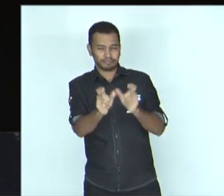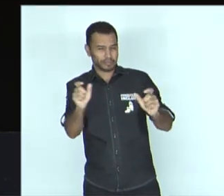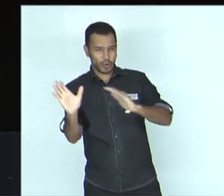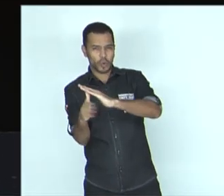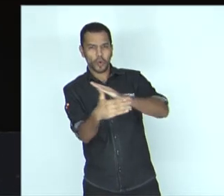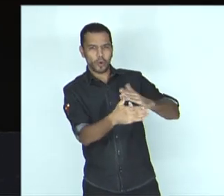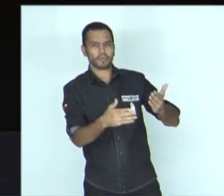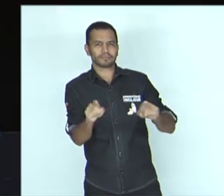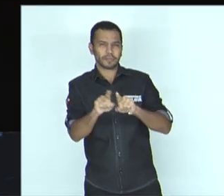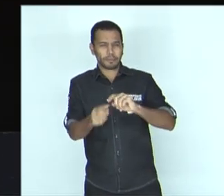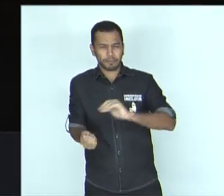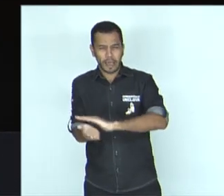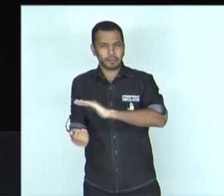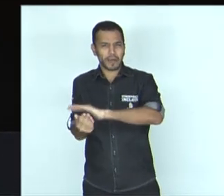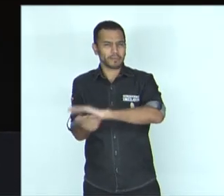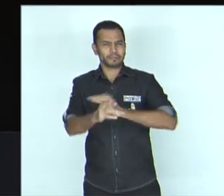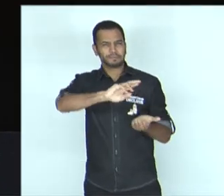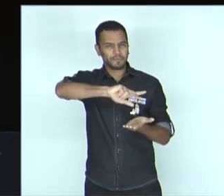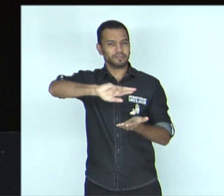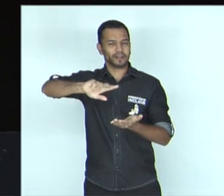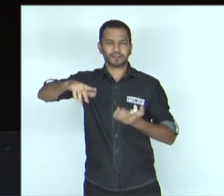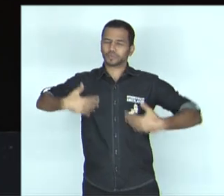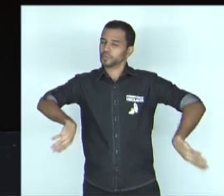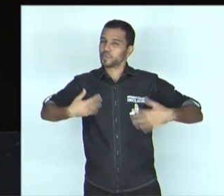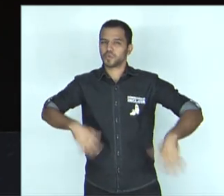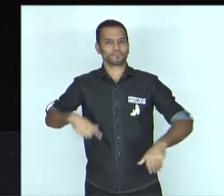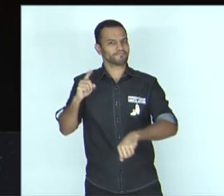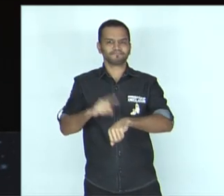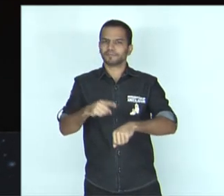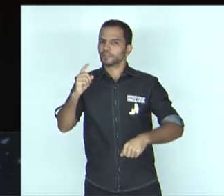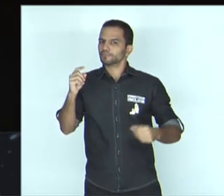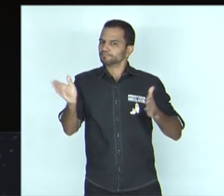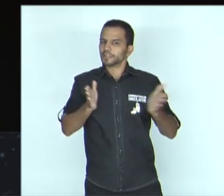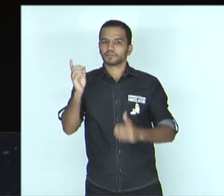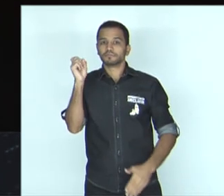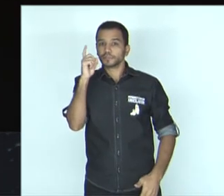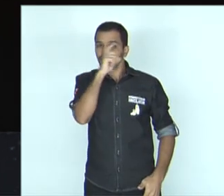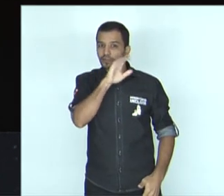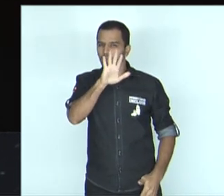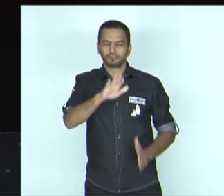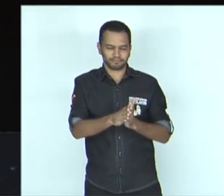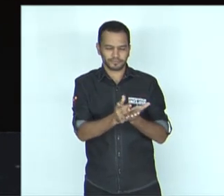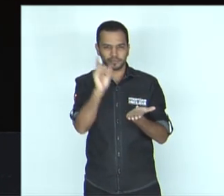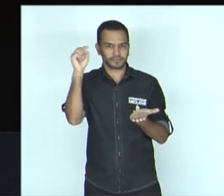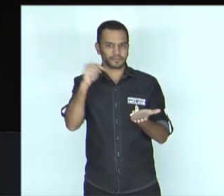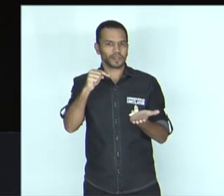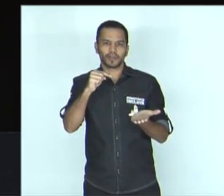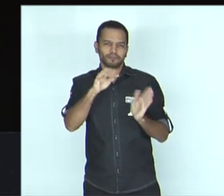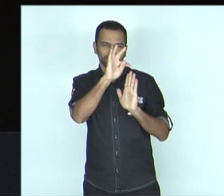Infelizmente, desvios já estão acontecendo, um momento muito difícil, mas tem um texto bíblico que eu acho que é o texto